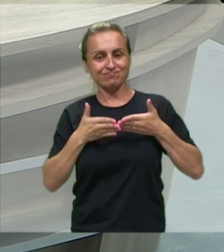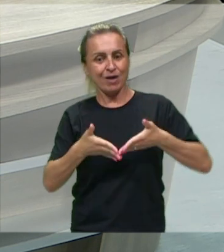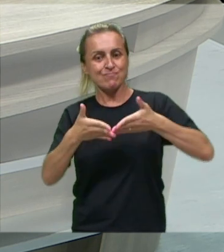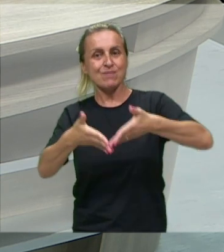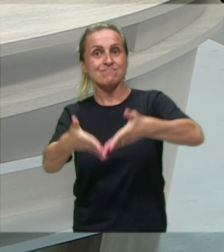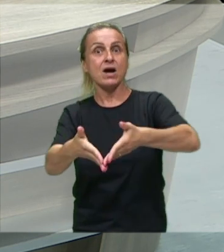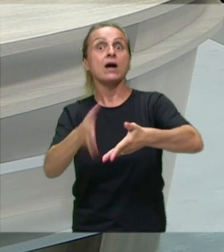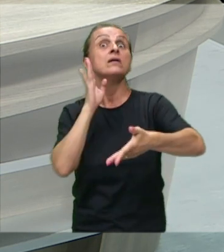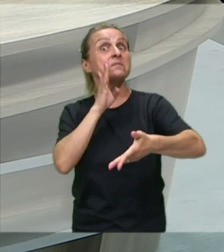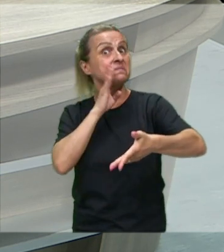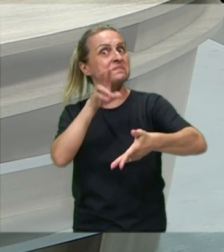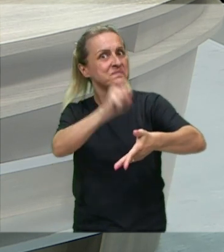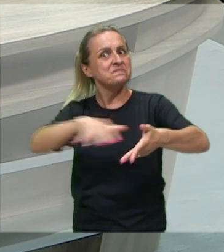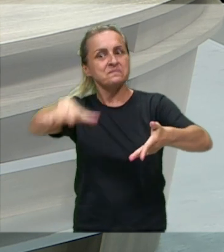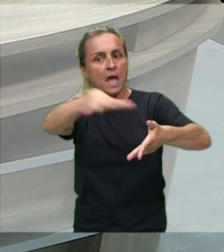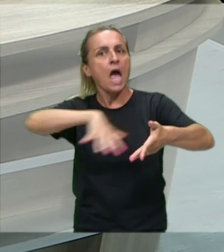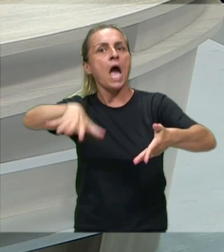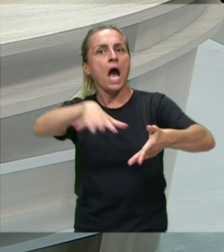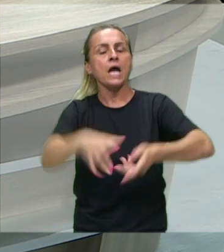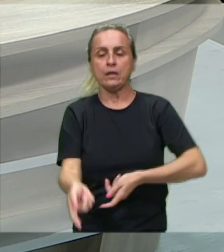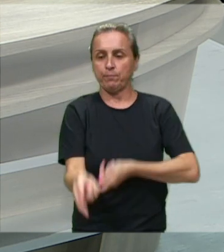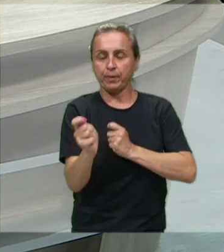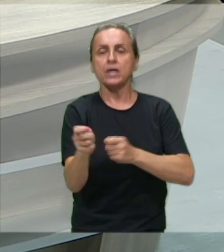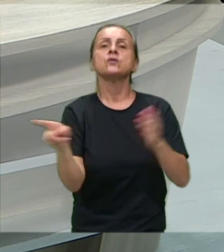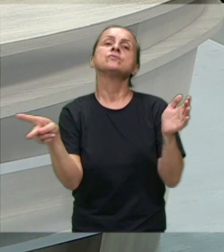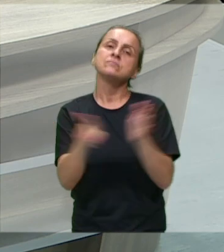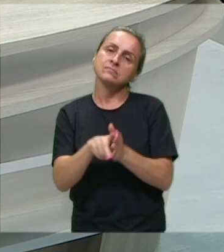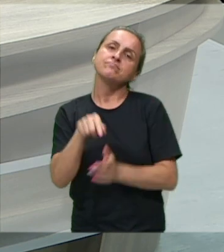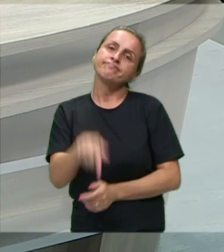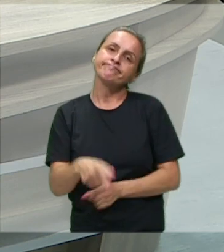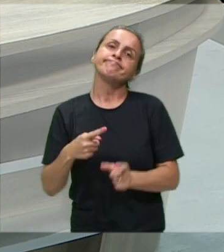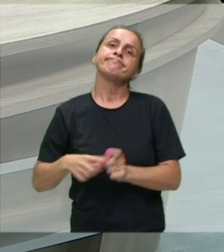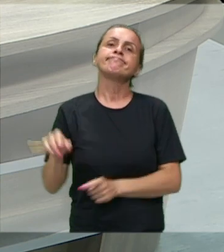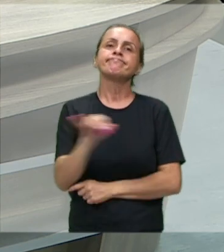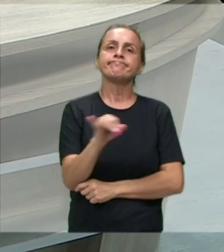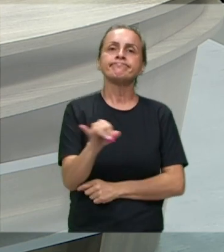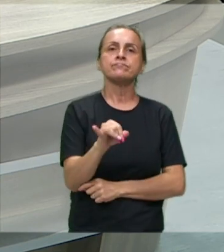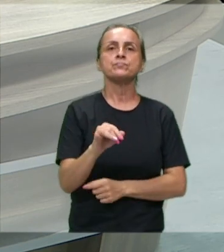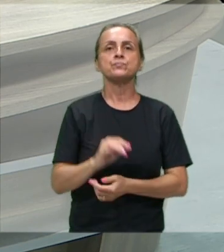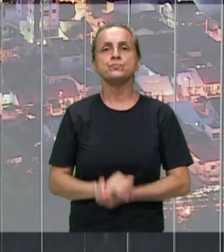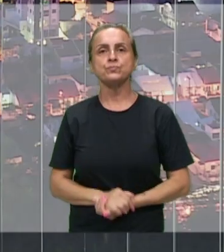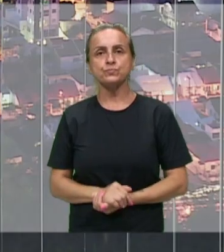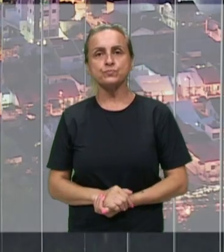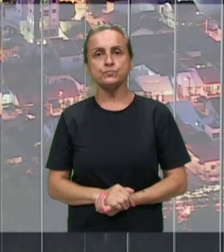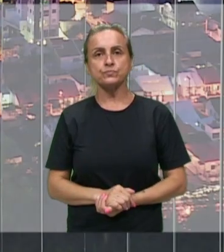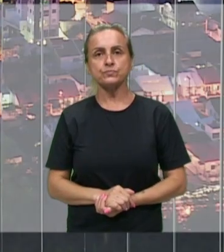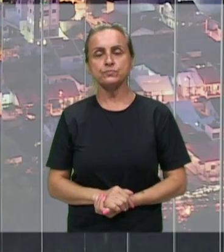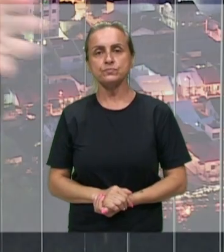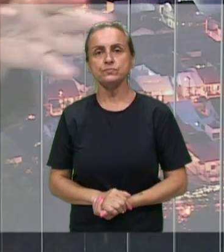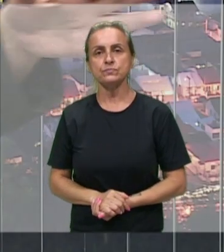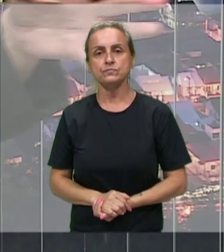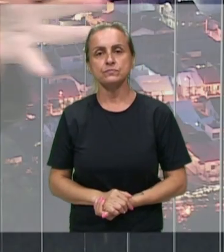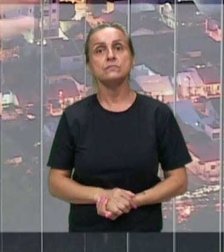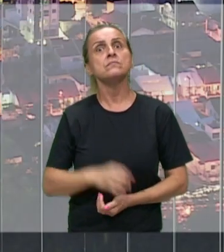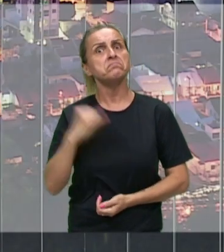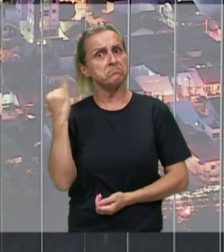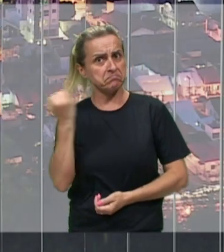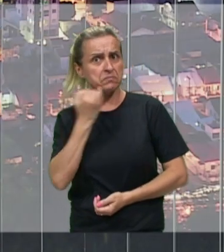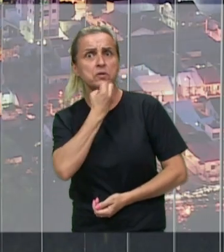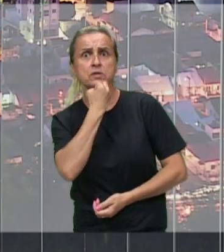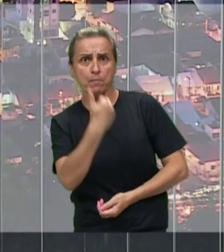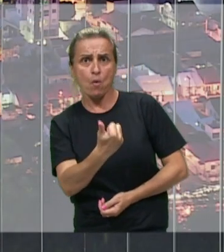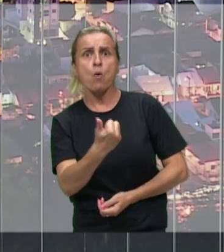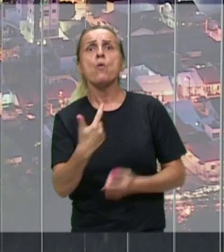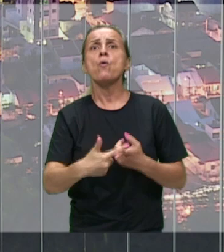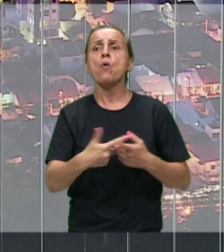peixeira. Porque hoje nós somos peixeiros em função da nossa região. Isso dá, inclusive, para a criança, para o filho, tá? De